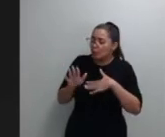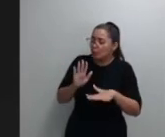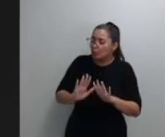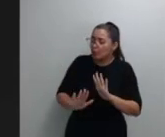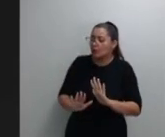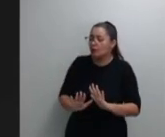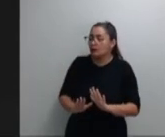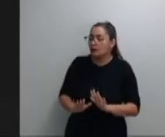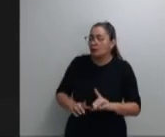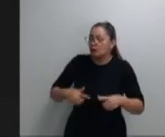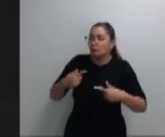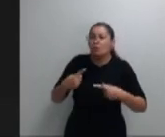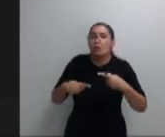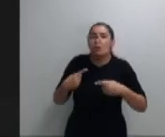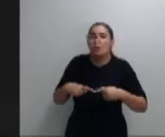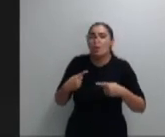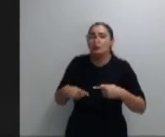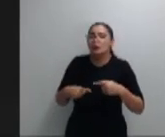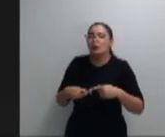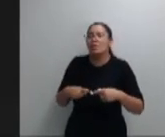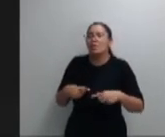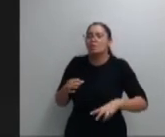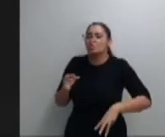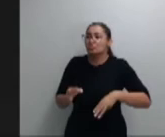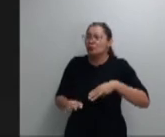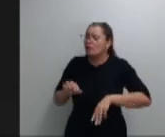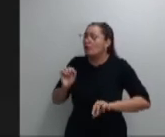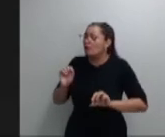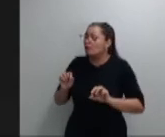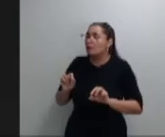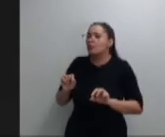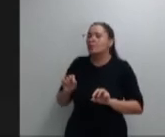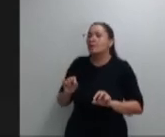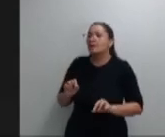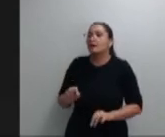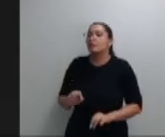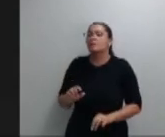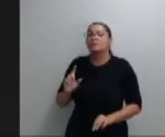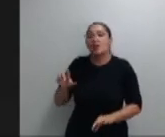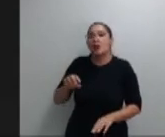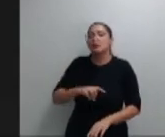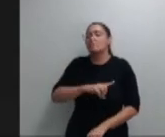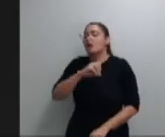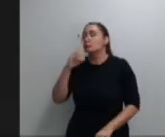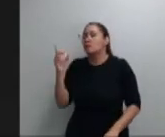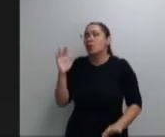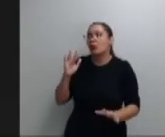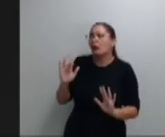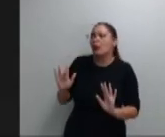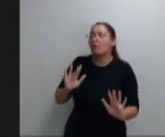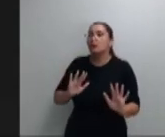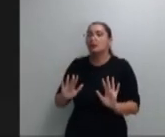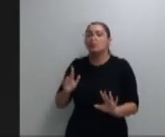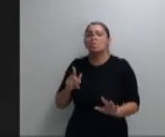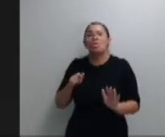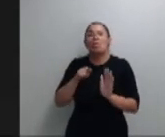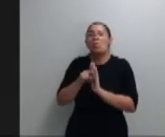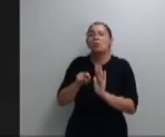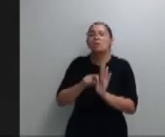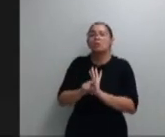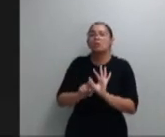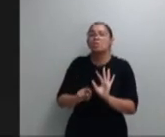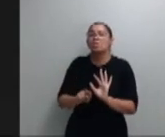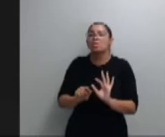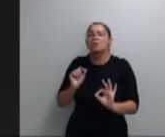debate entre os ministros se houver alguma questão realmente ah tal data que alguém se equivoque seria esse